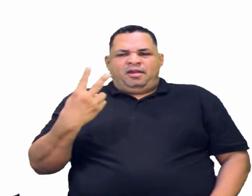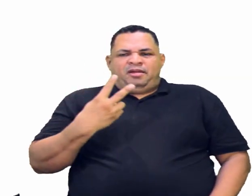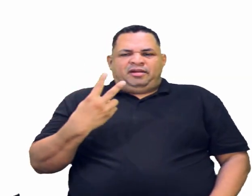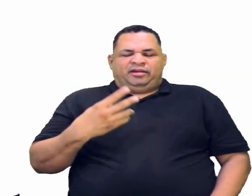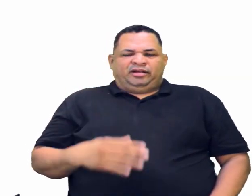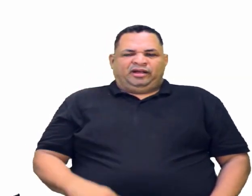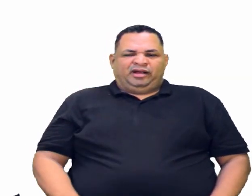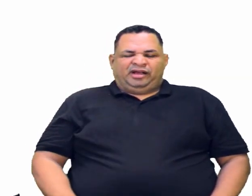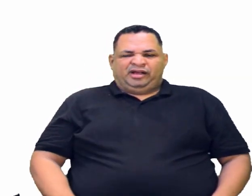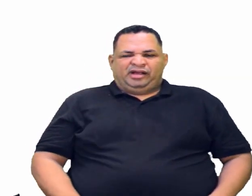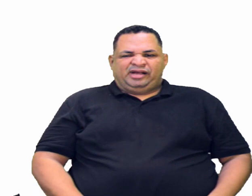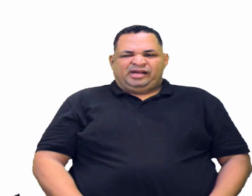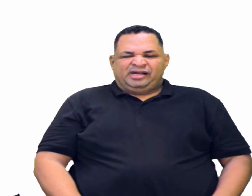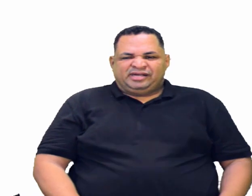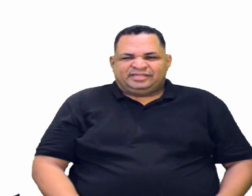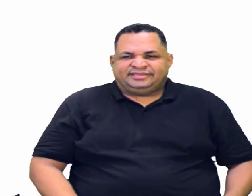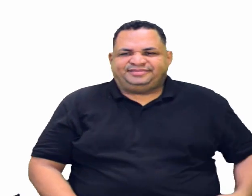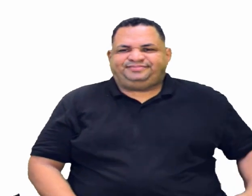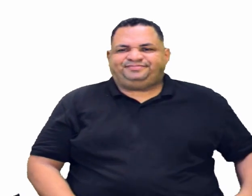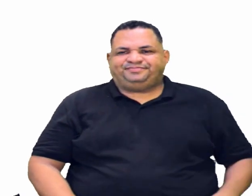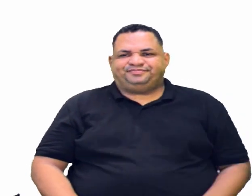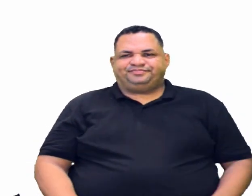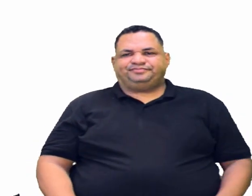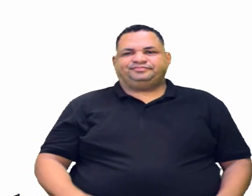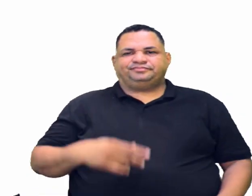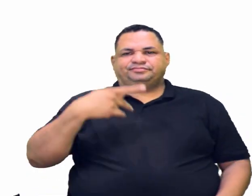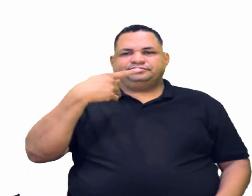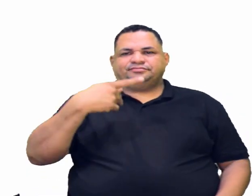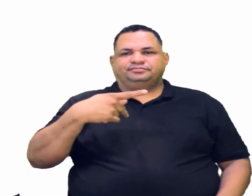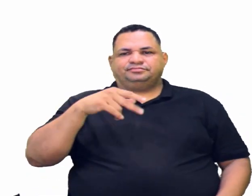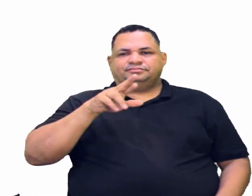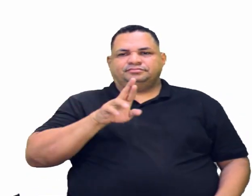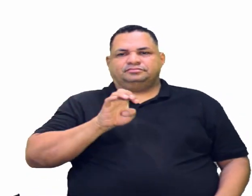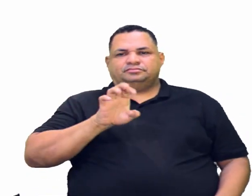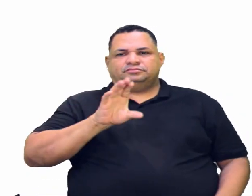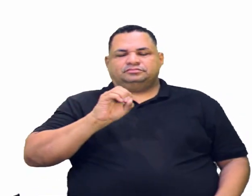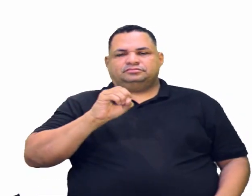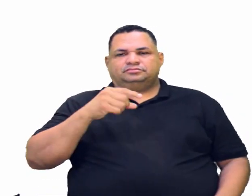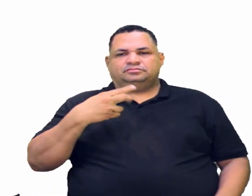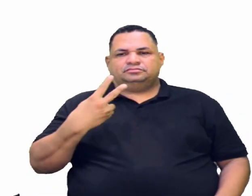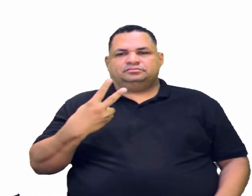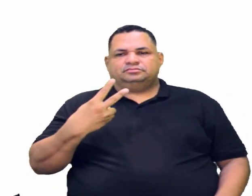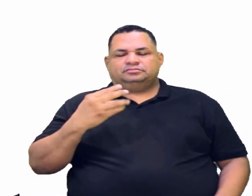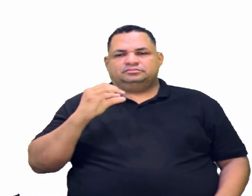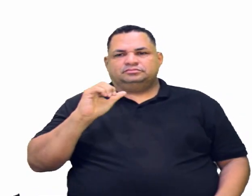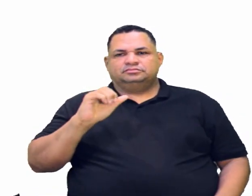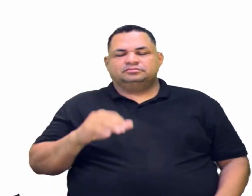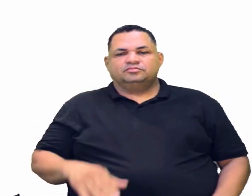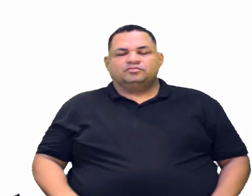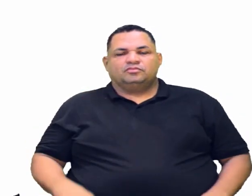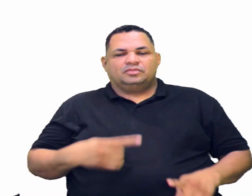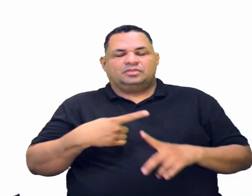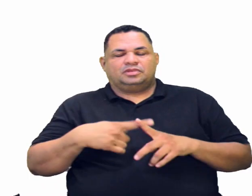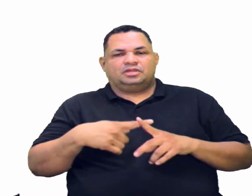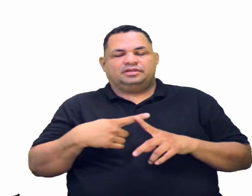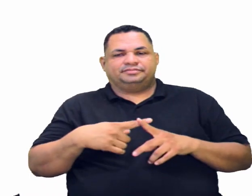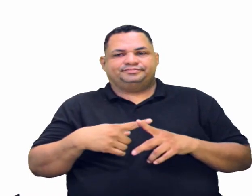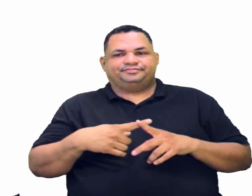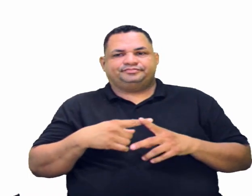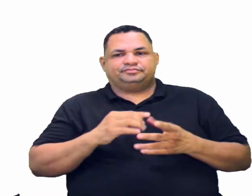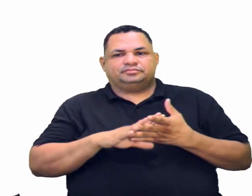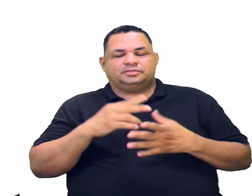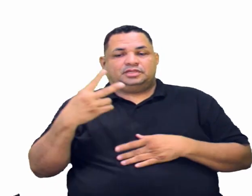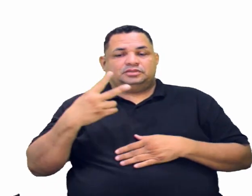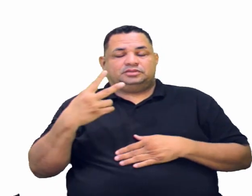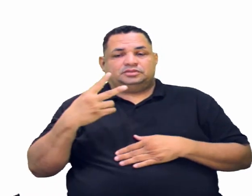o propan-2-ol. Propan porque são três átomos de carbono, 2 porque a hidroxila está no